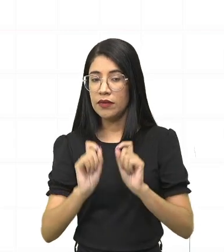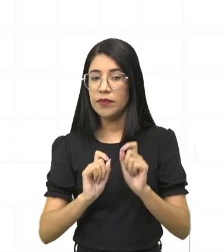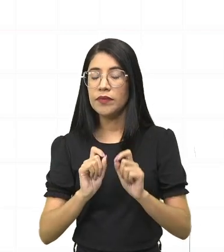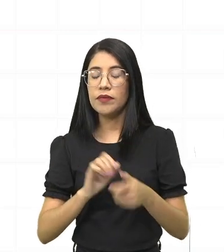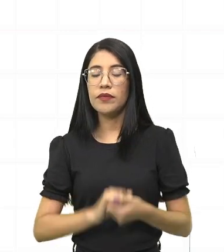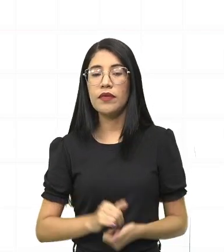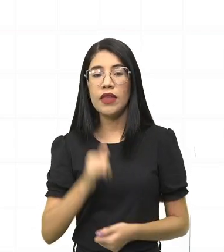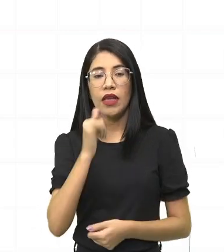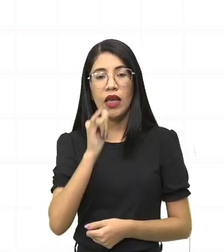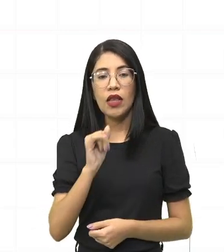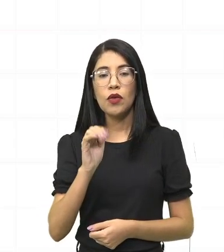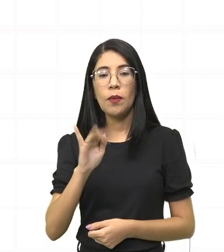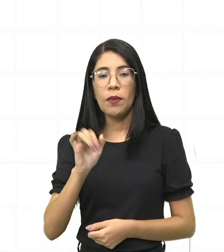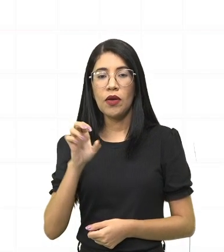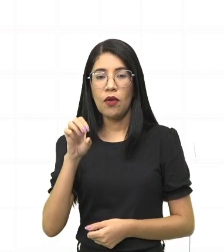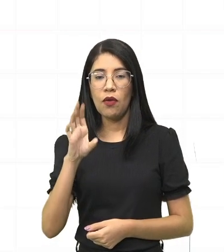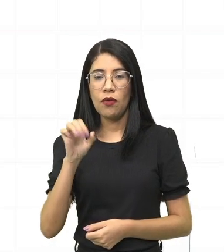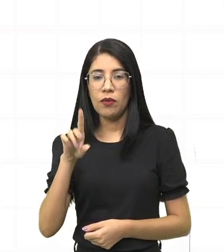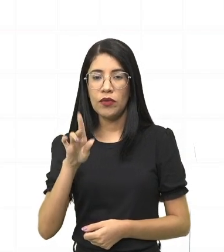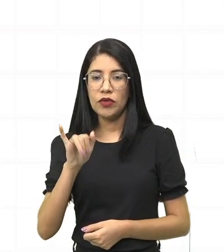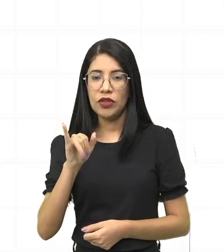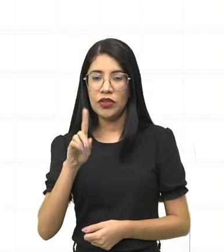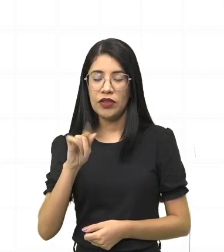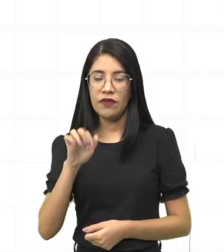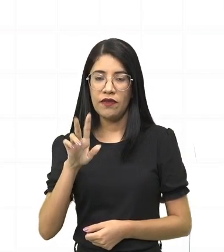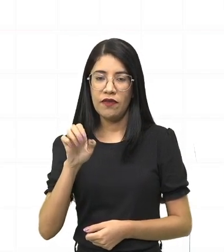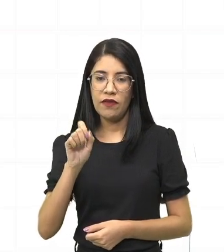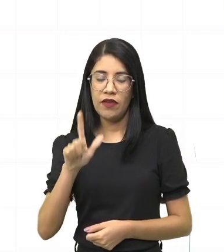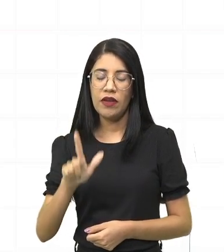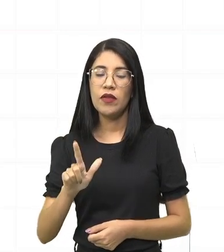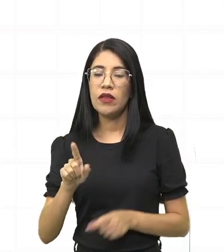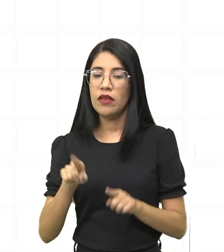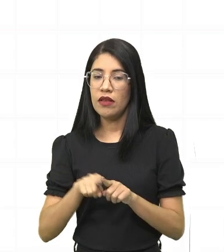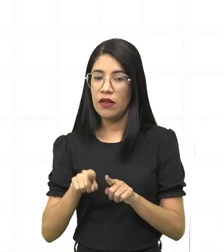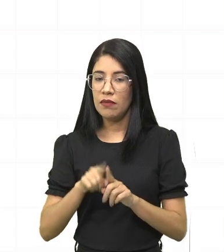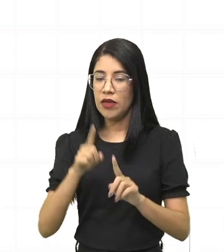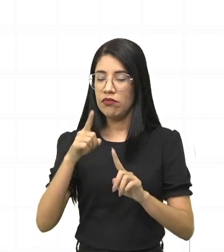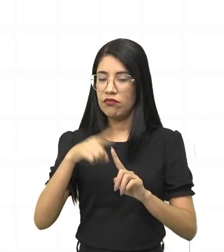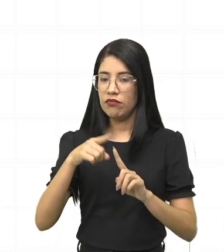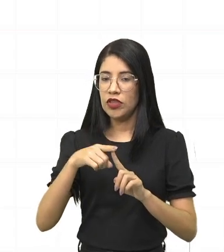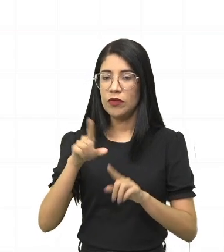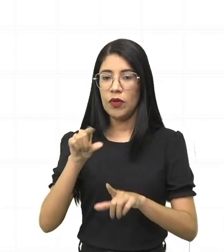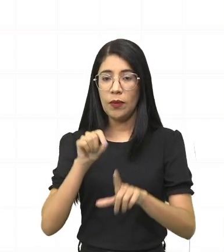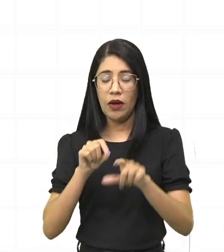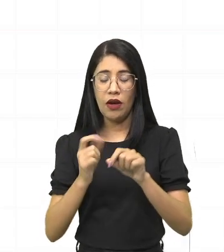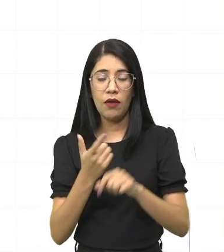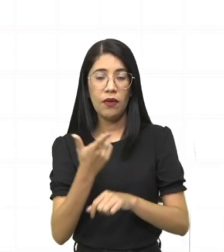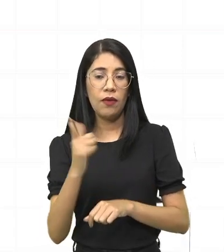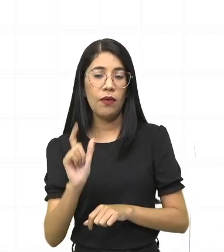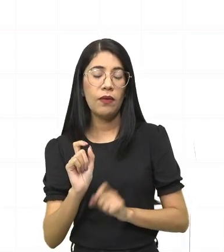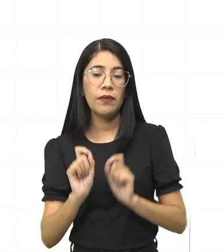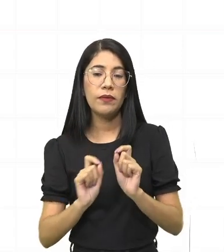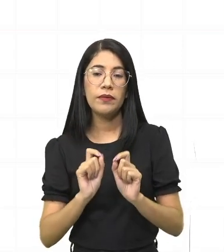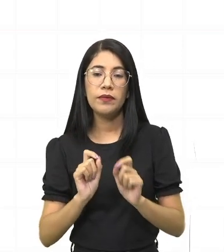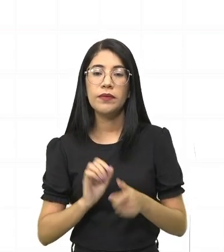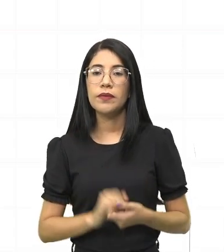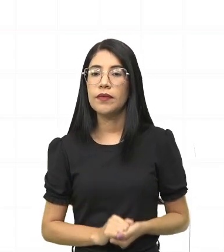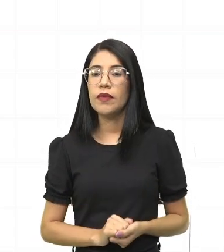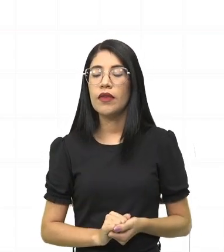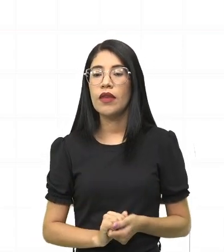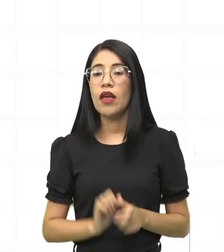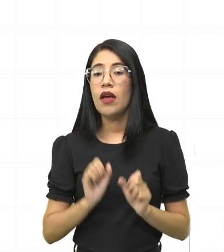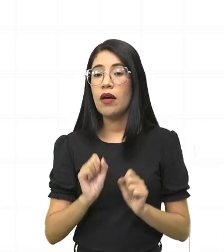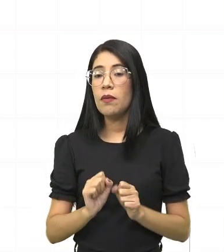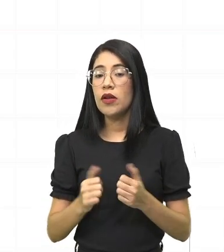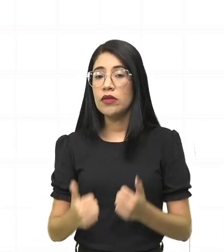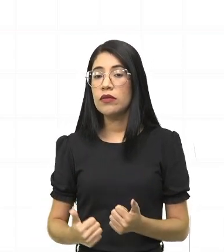dos biocombustíveis, né? Que é uma fonte de energia alternativa lá, né? Alternativa, que ela